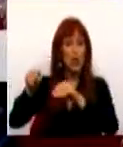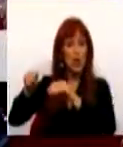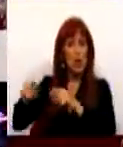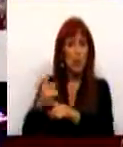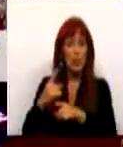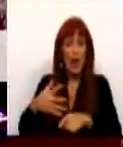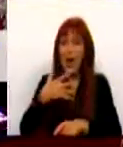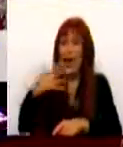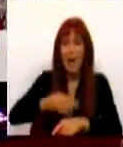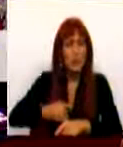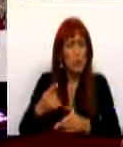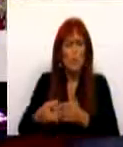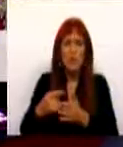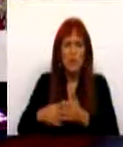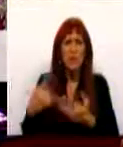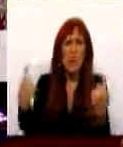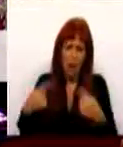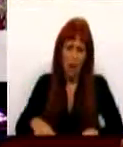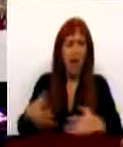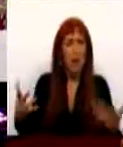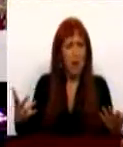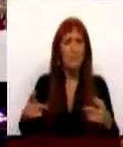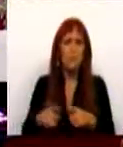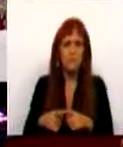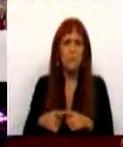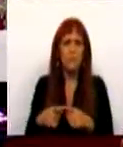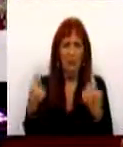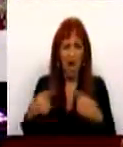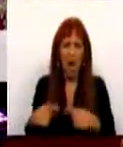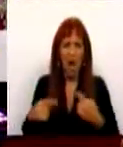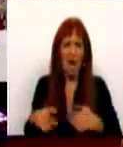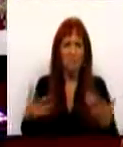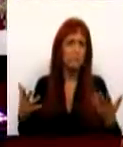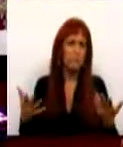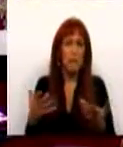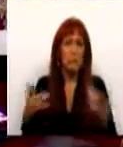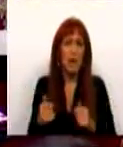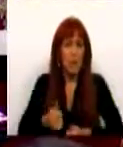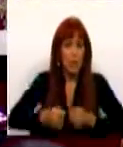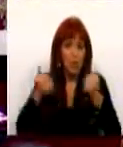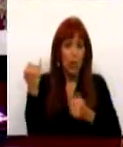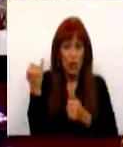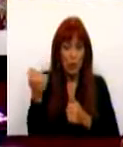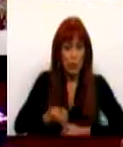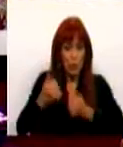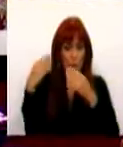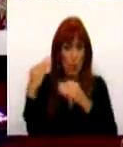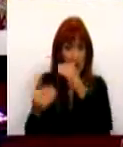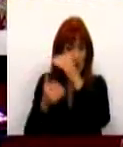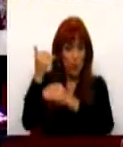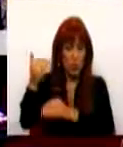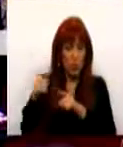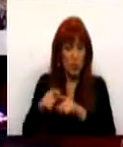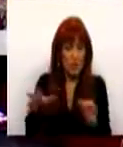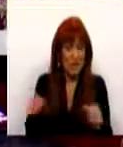porque é absolutamente necessário realmente a existência de boas instituições de ensino superior